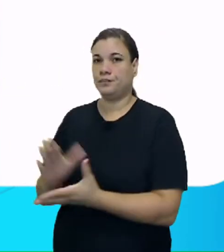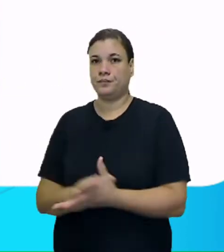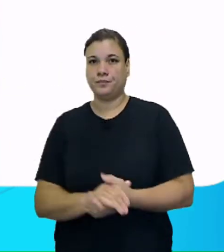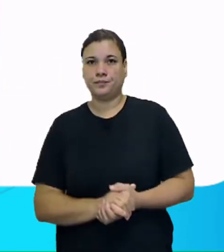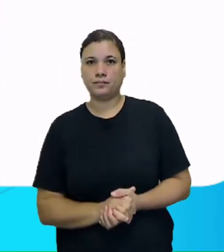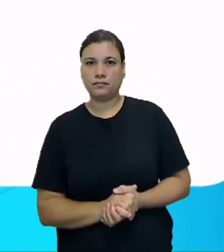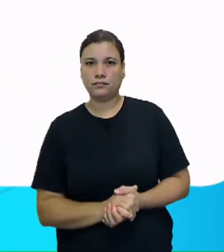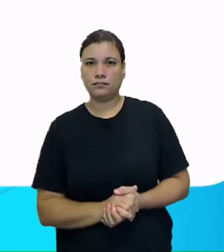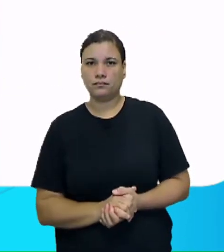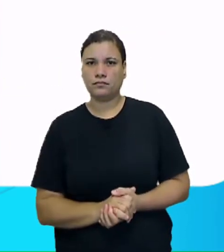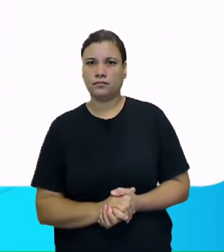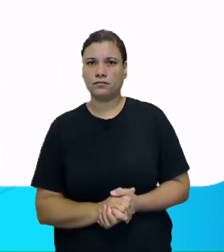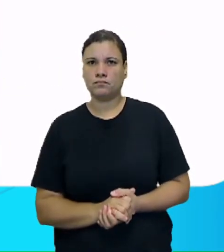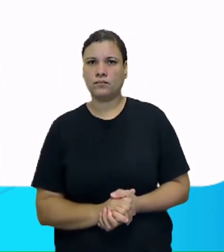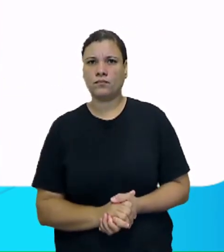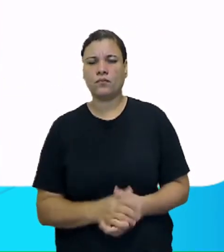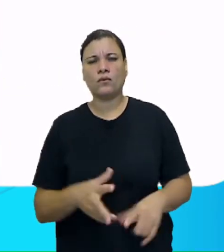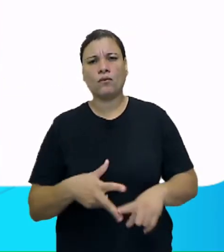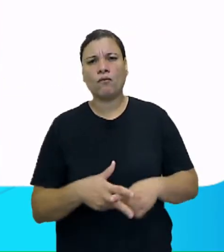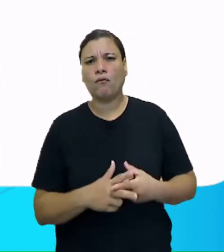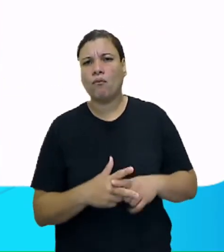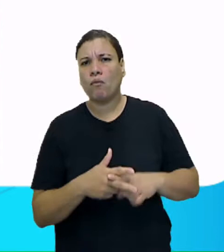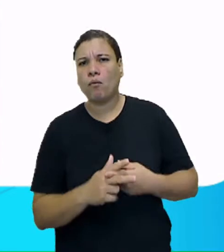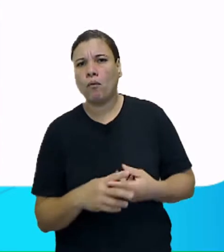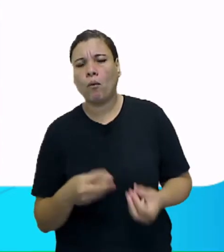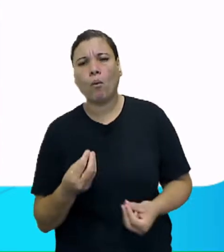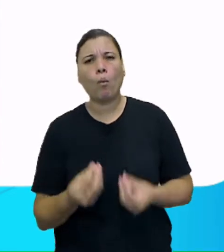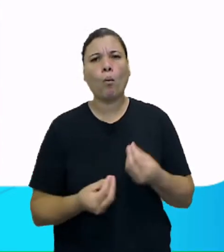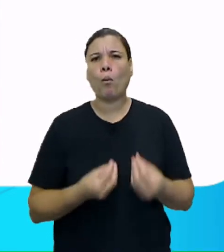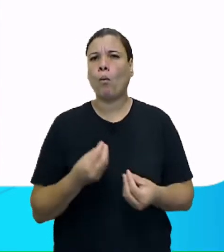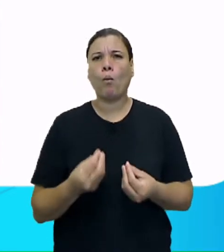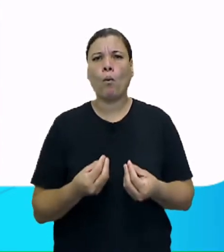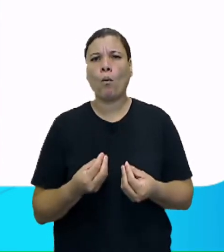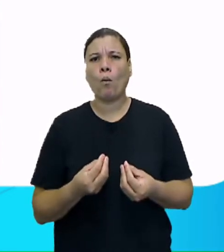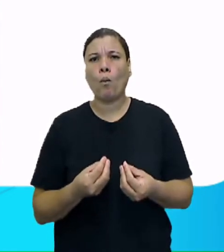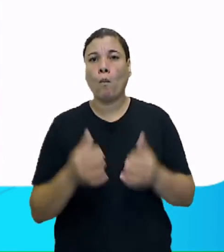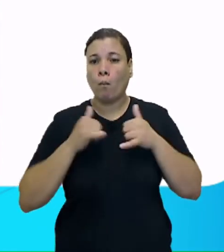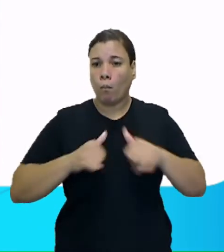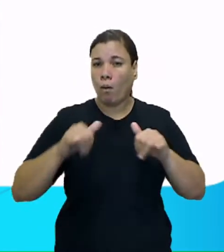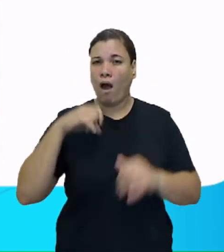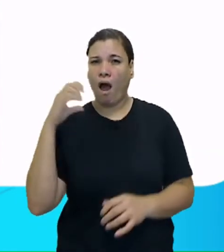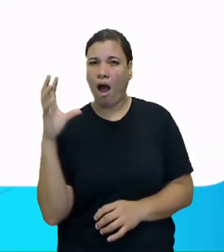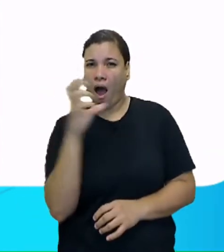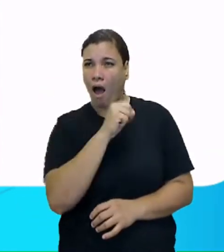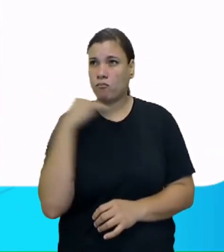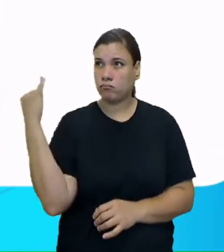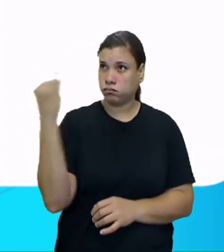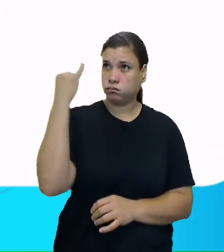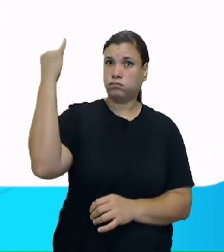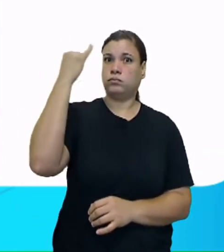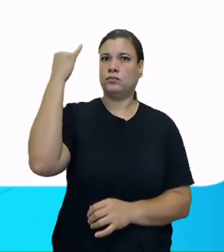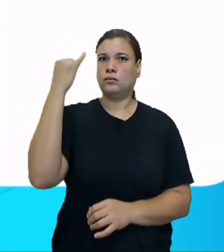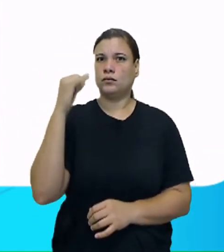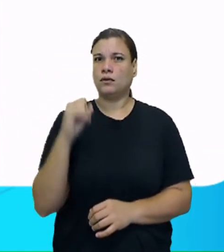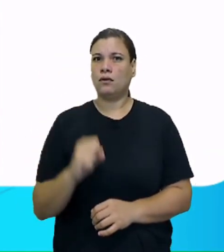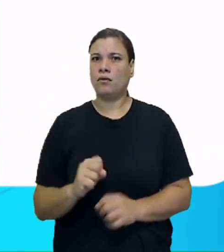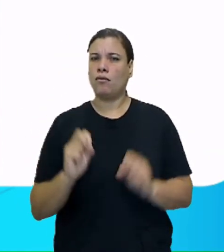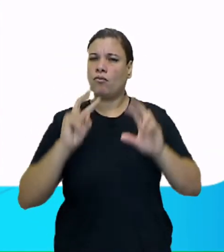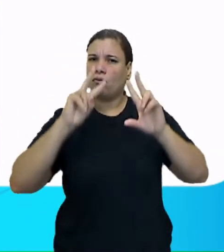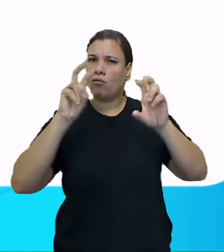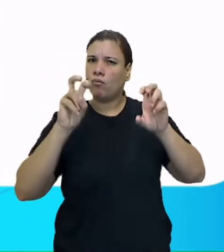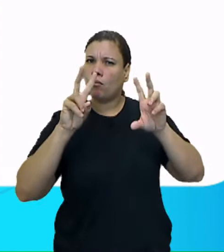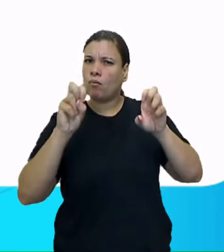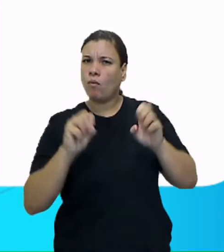Como funciona o sistema de alerta de tsunamis? Faremos a leitura dos textos e, enquanto